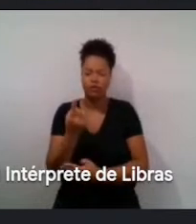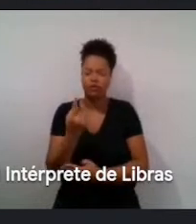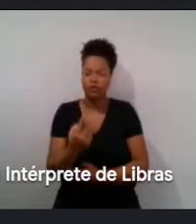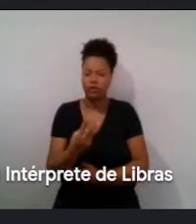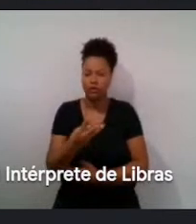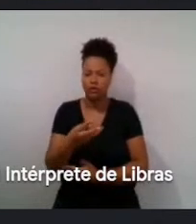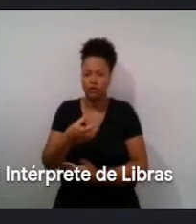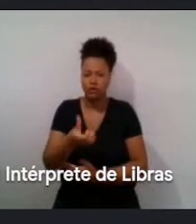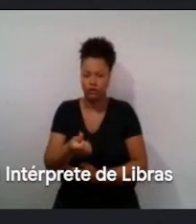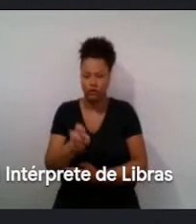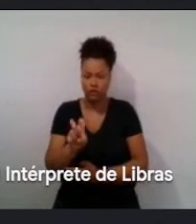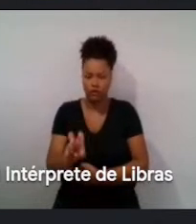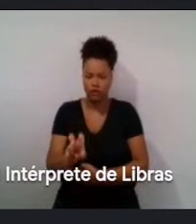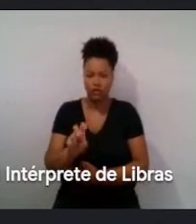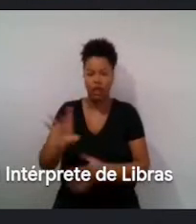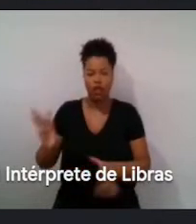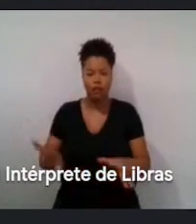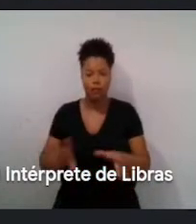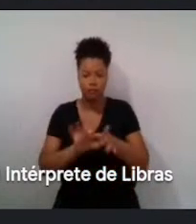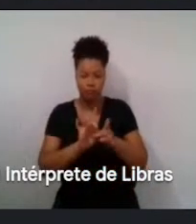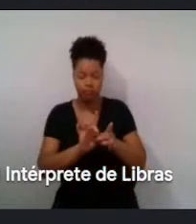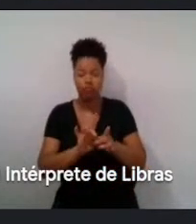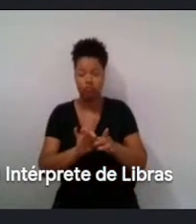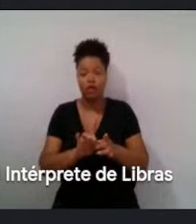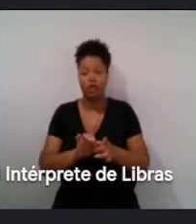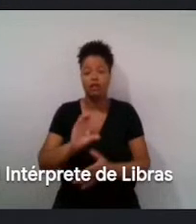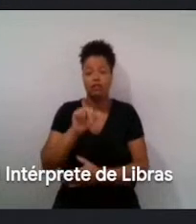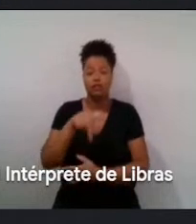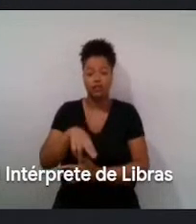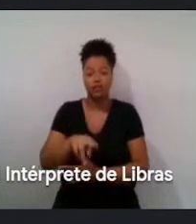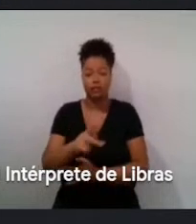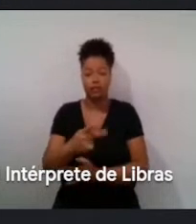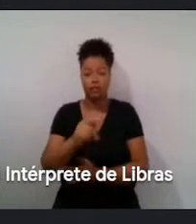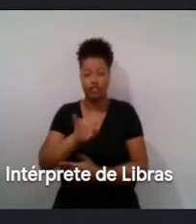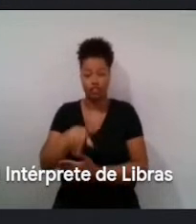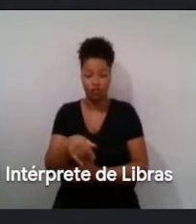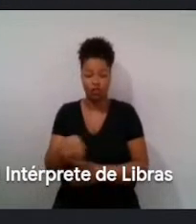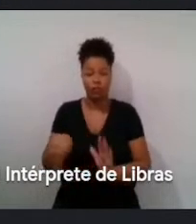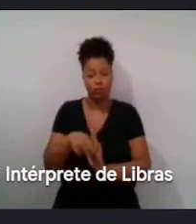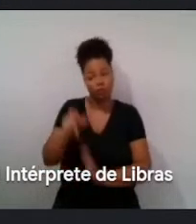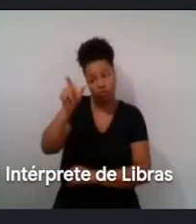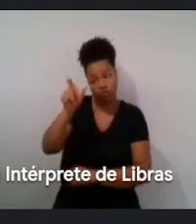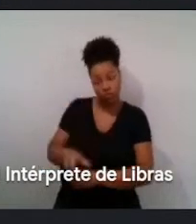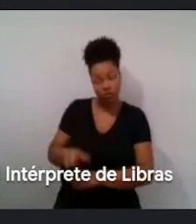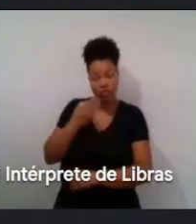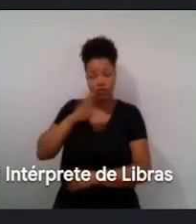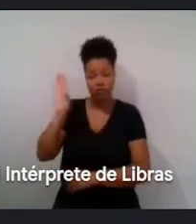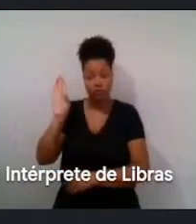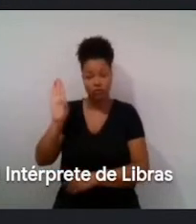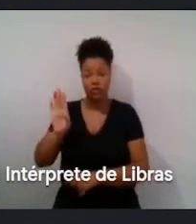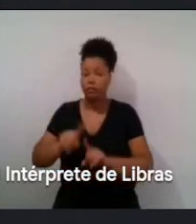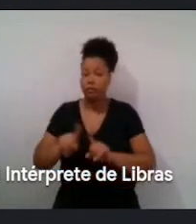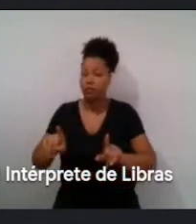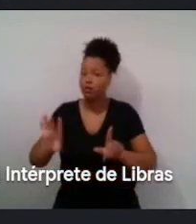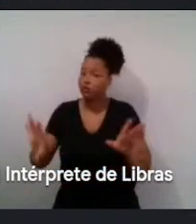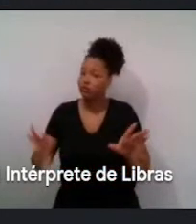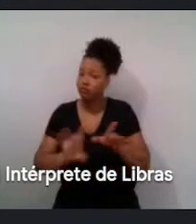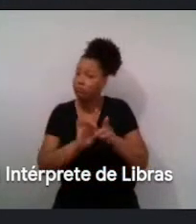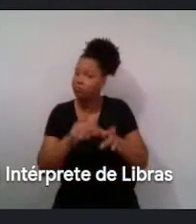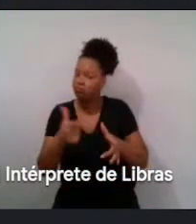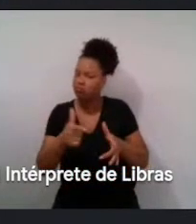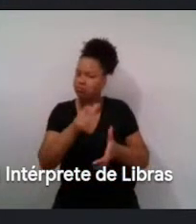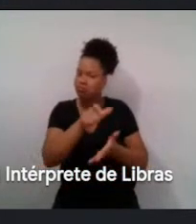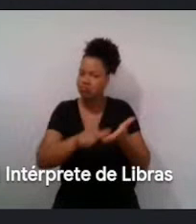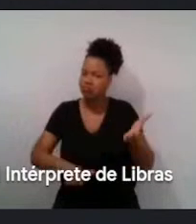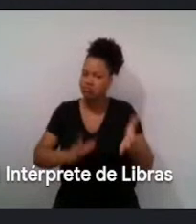do candidato e não registrada na prestação de contas. No caso, senhor presidente, é possível,